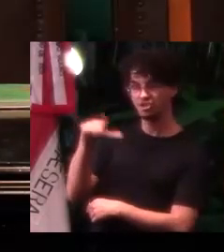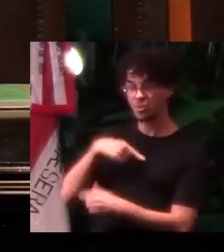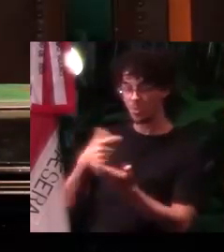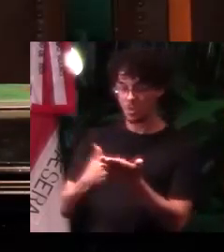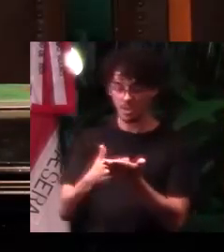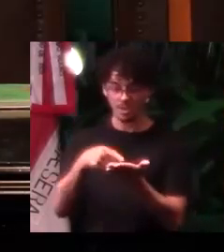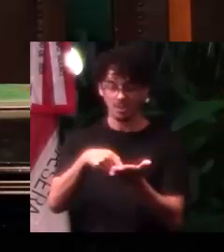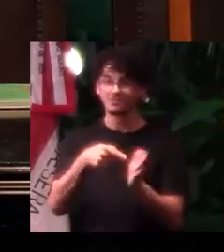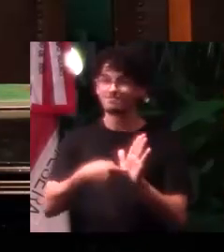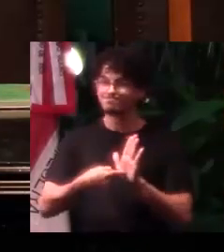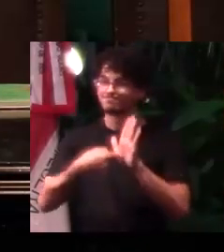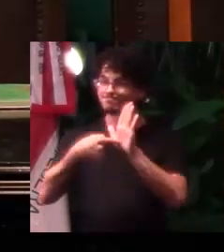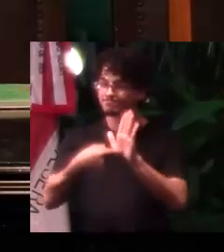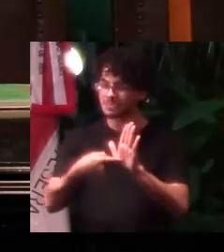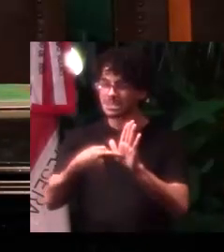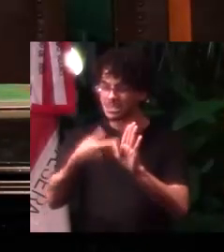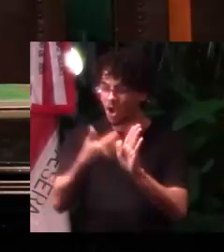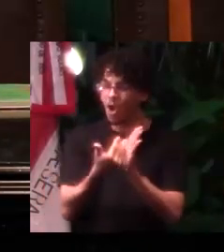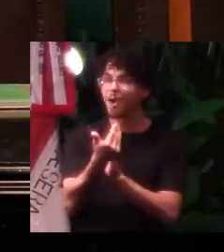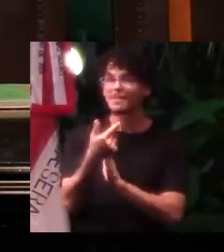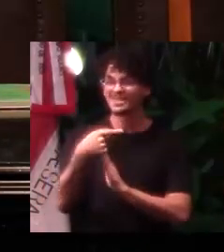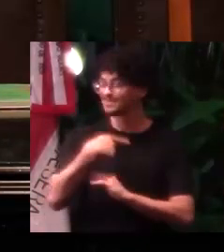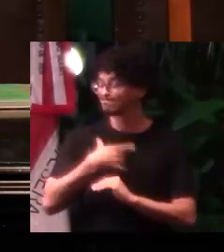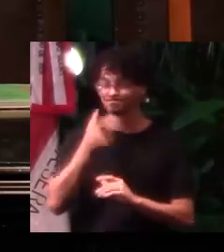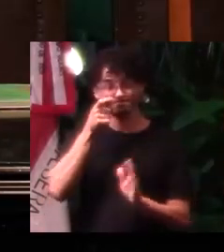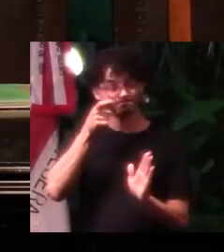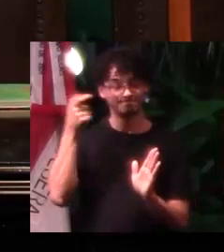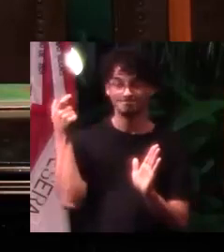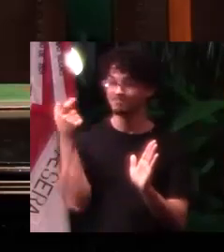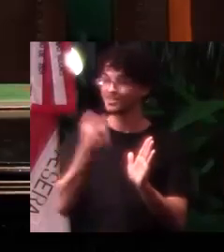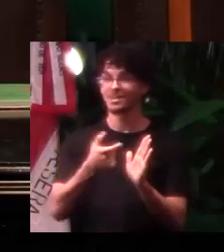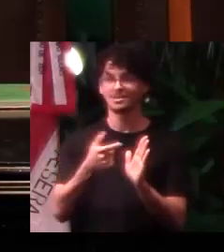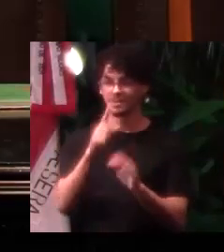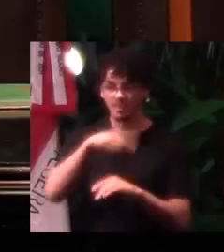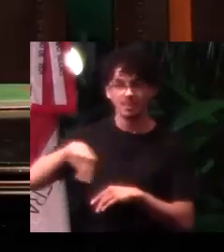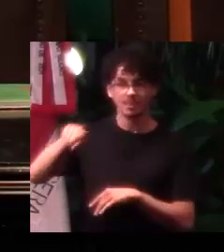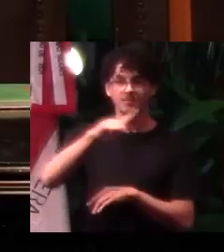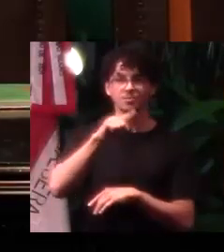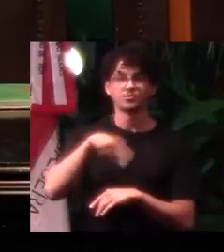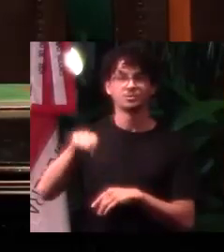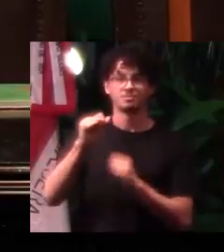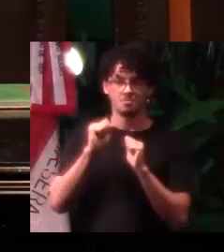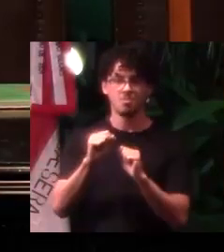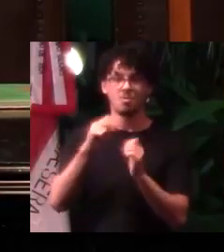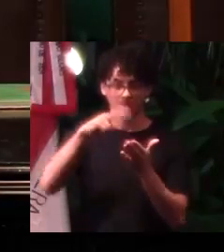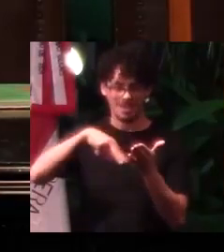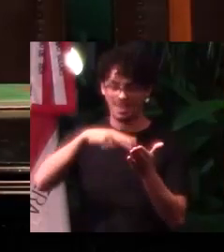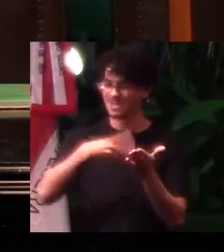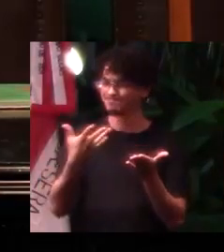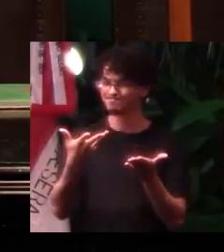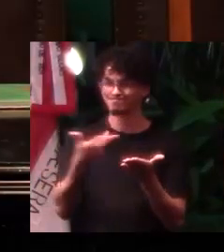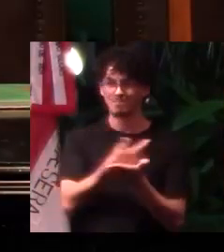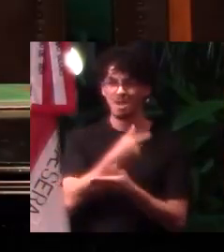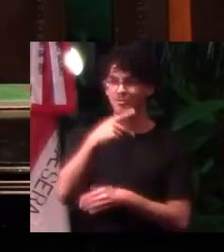prefácio, interessantíssimo a ela, que é muito mais do que interessantíssimo, depois leiam, é um prefácio belíssimo.